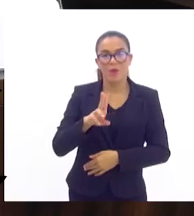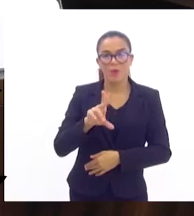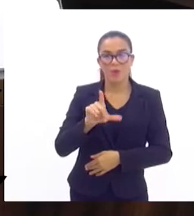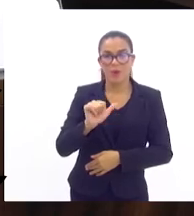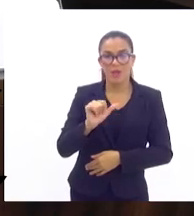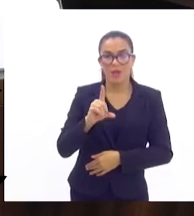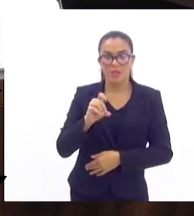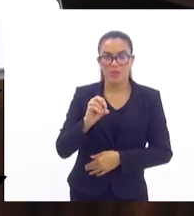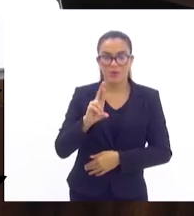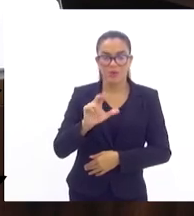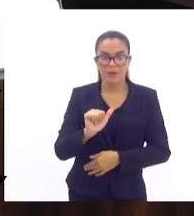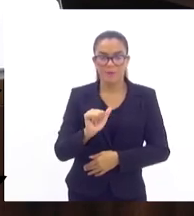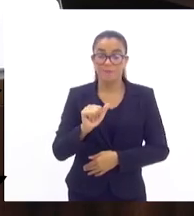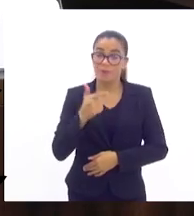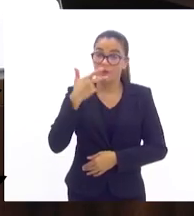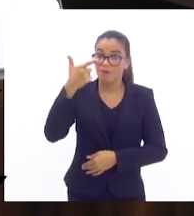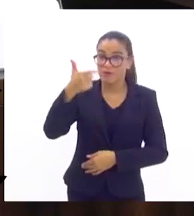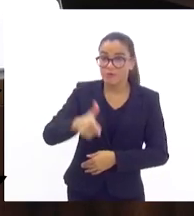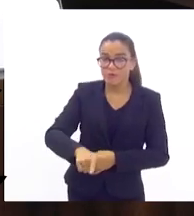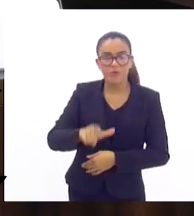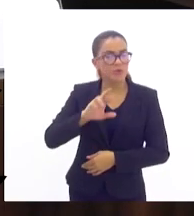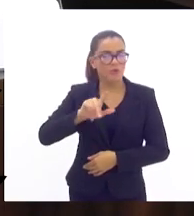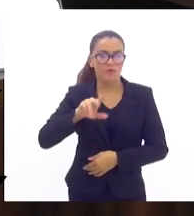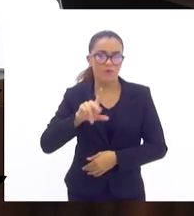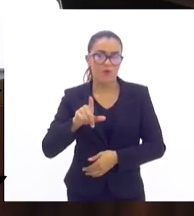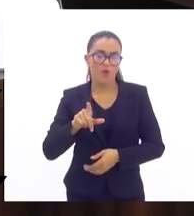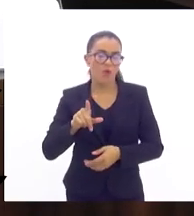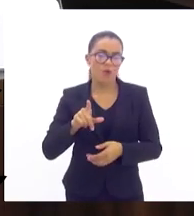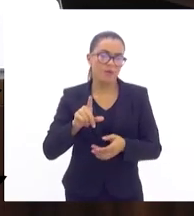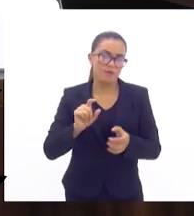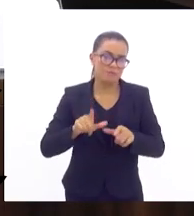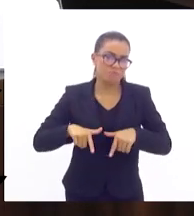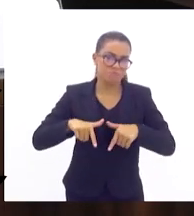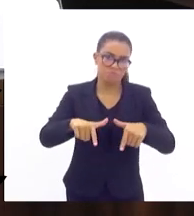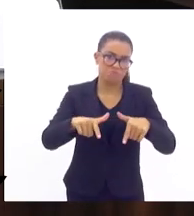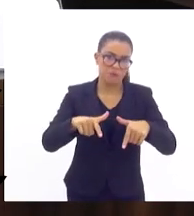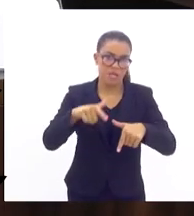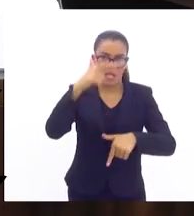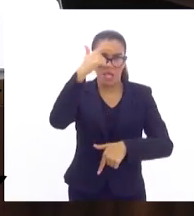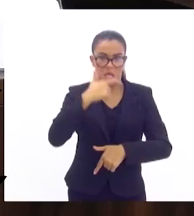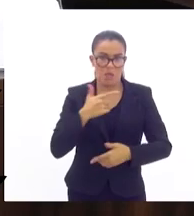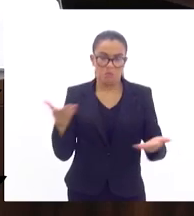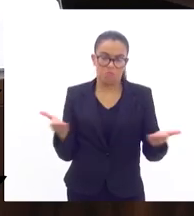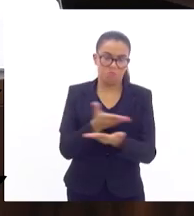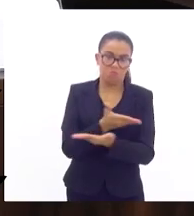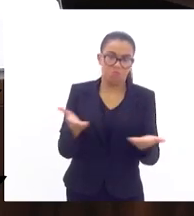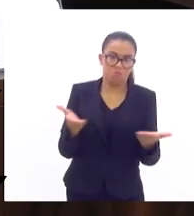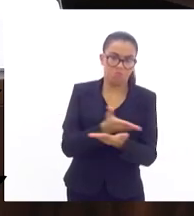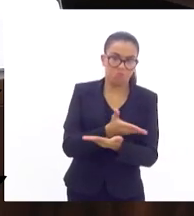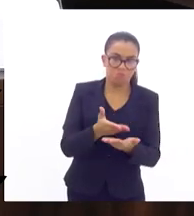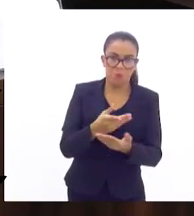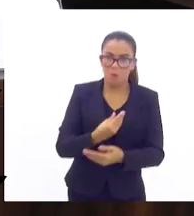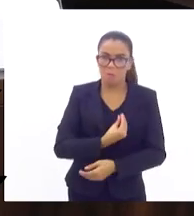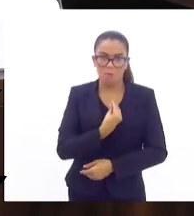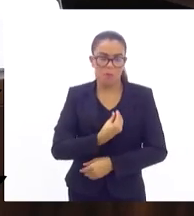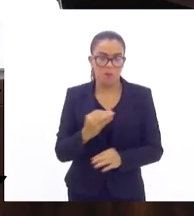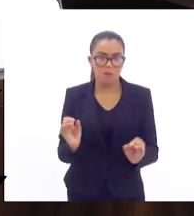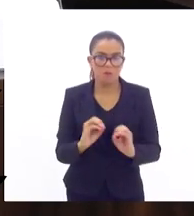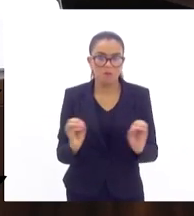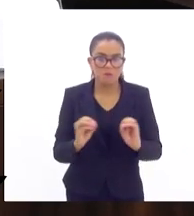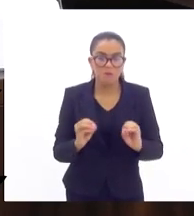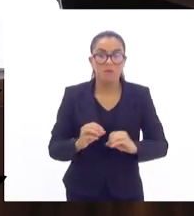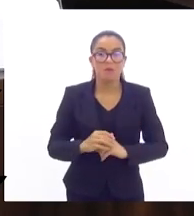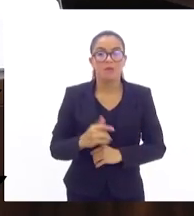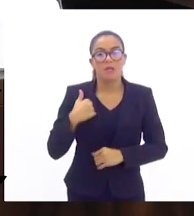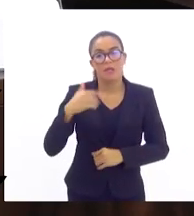que não foram escritas pela agência reguladora. A agência reguladora não participou desse processo, né?